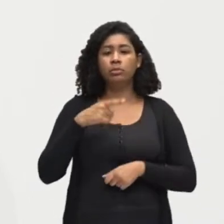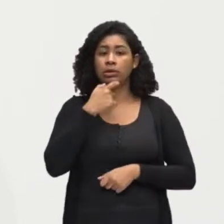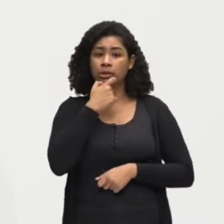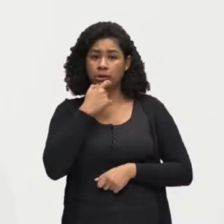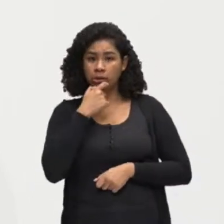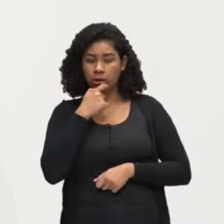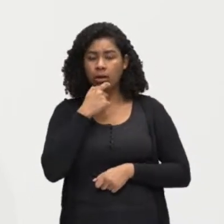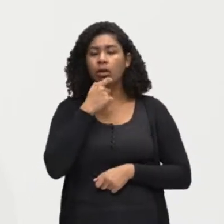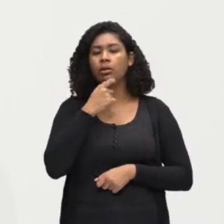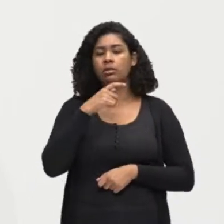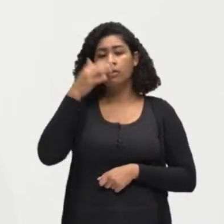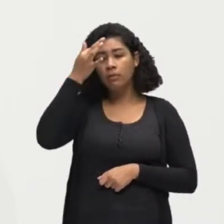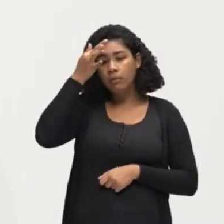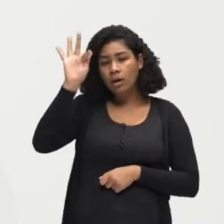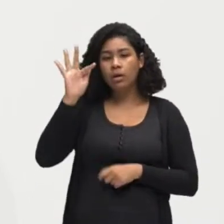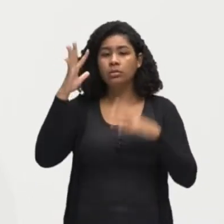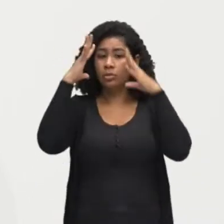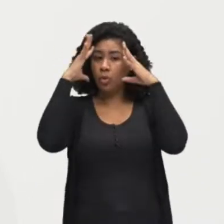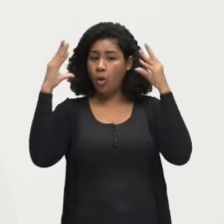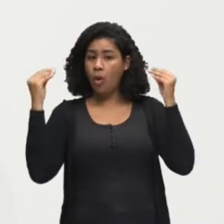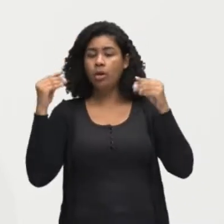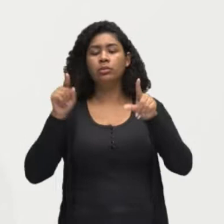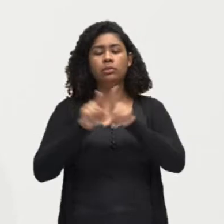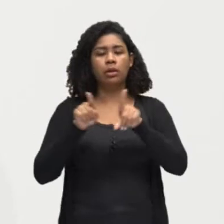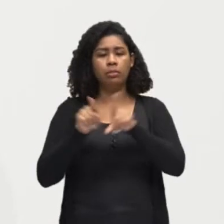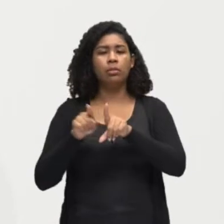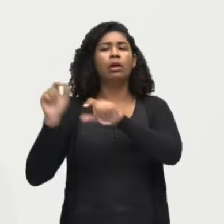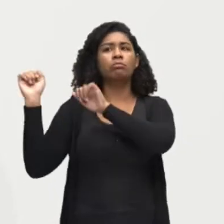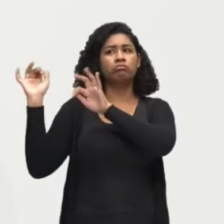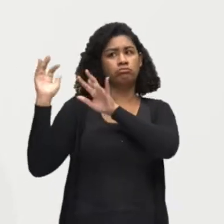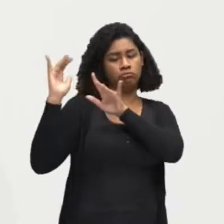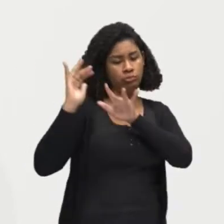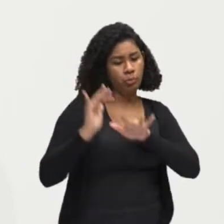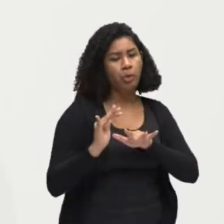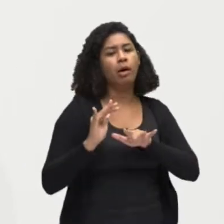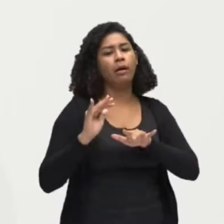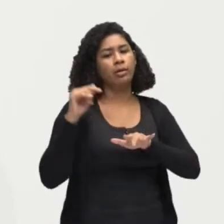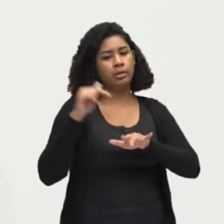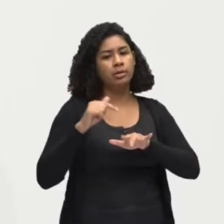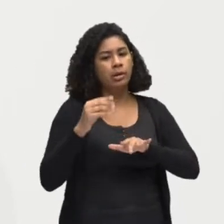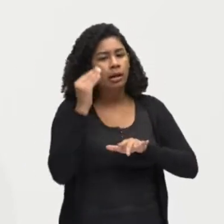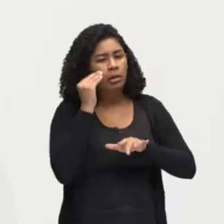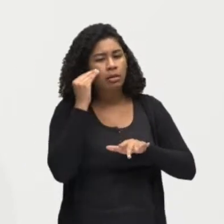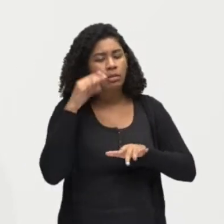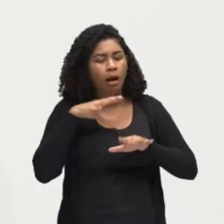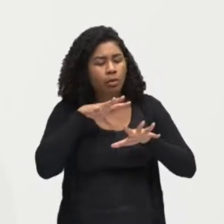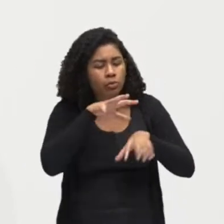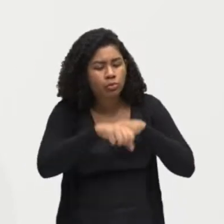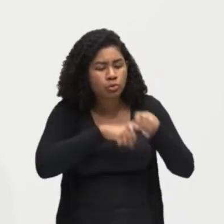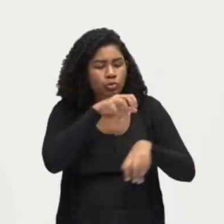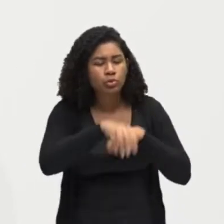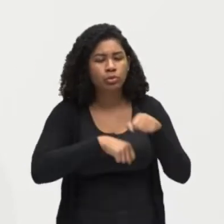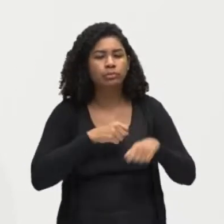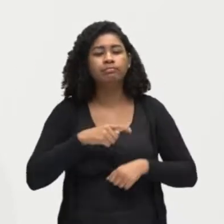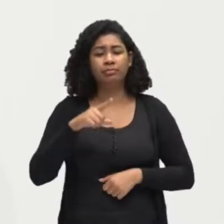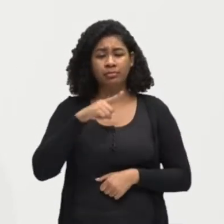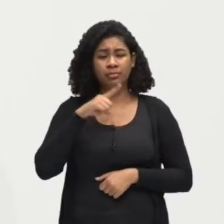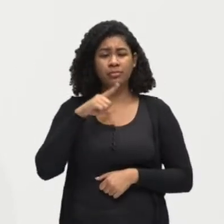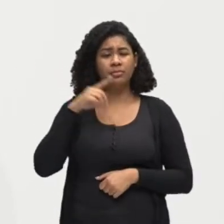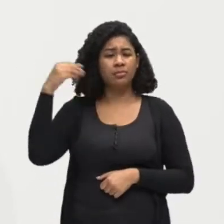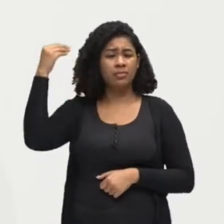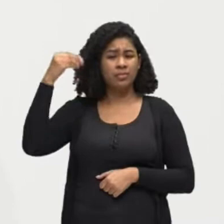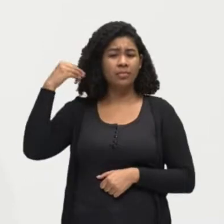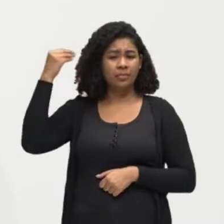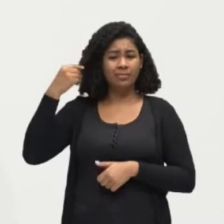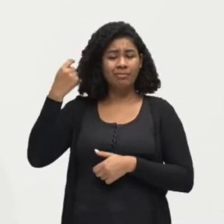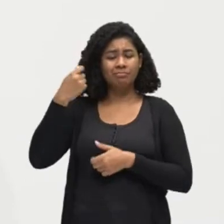franceses e os holandeses também vieram a essa região. Inclusive, gente, há relatos lá do século